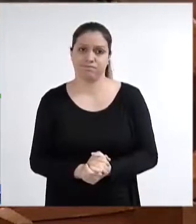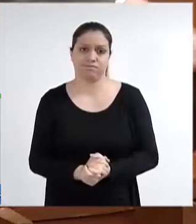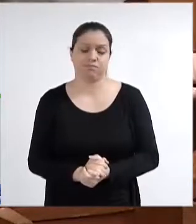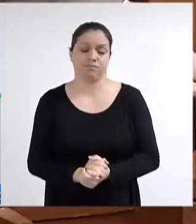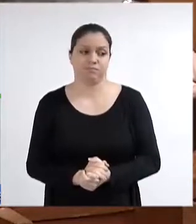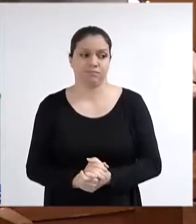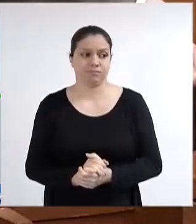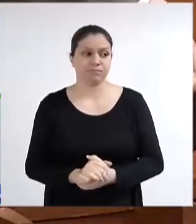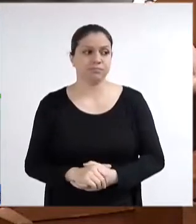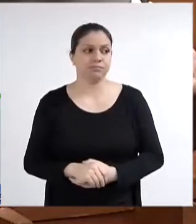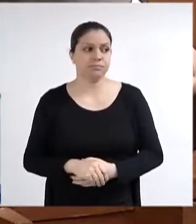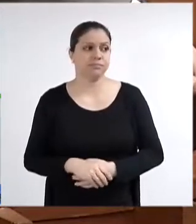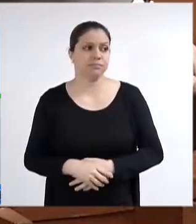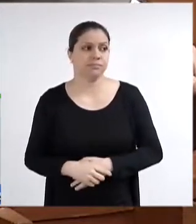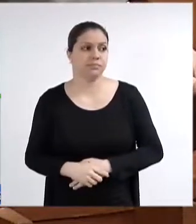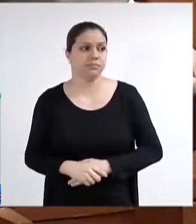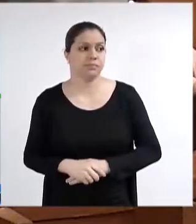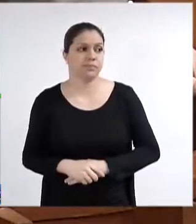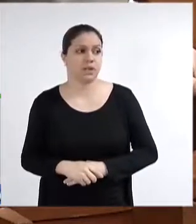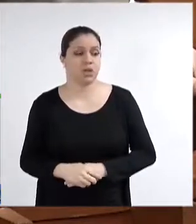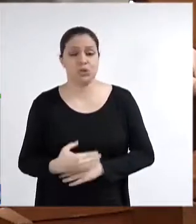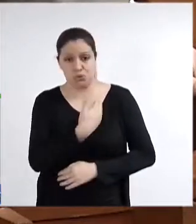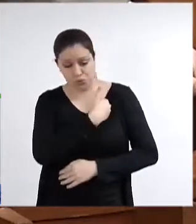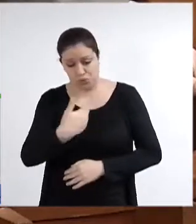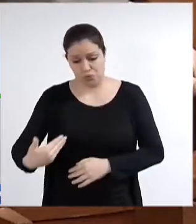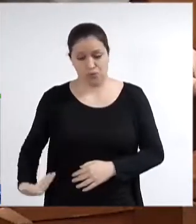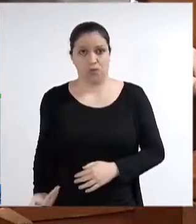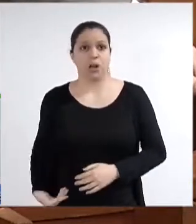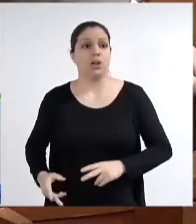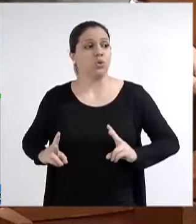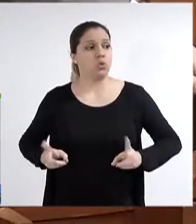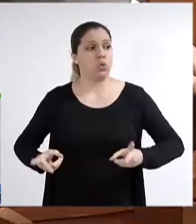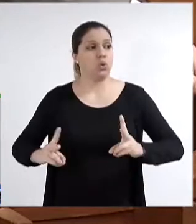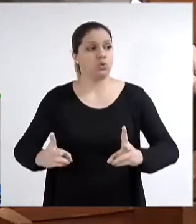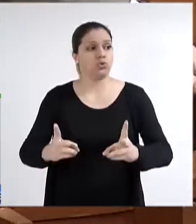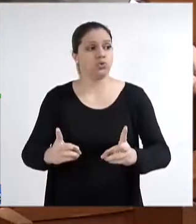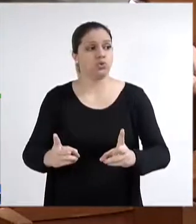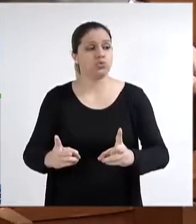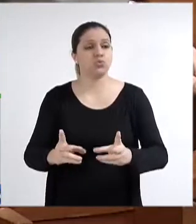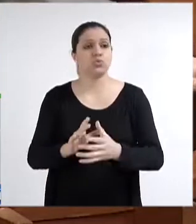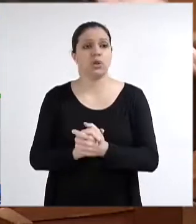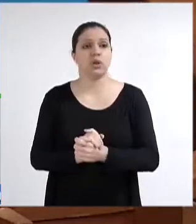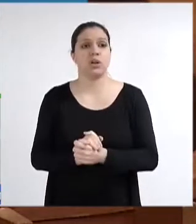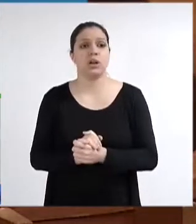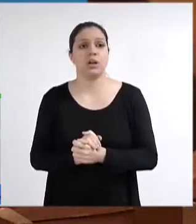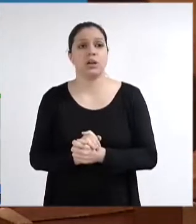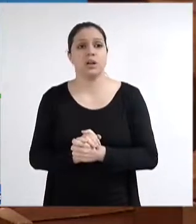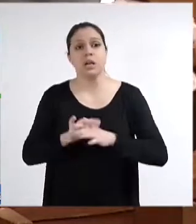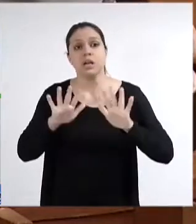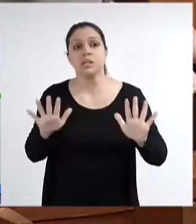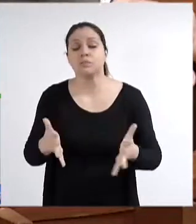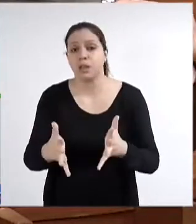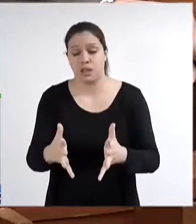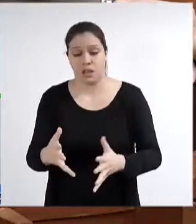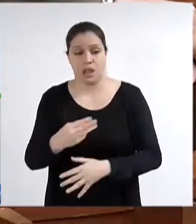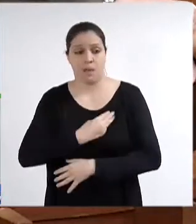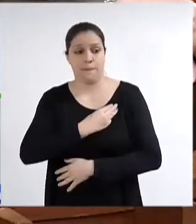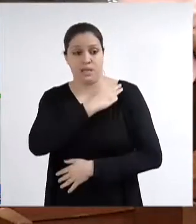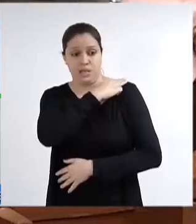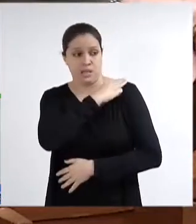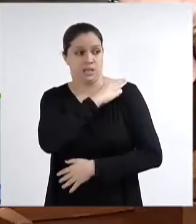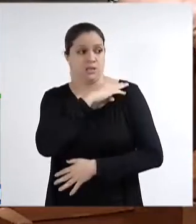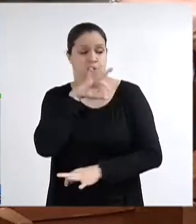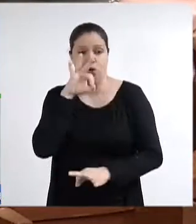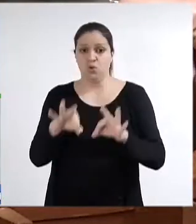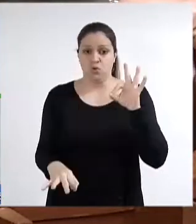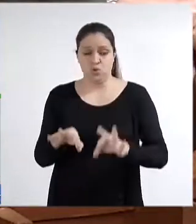de nada, e o governo ele continua mantendo a expectativa de que o ministro Sérgio Moro, o Ministério